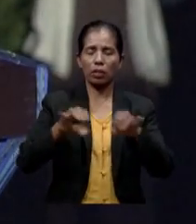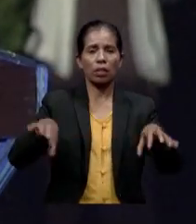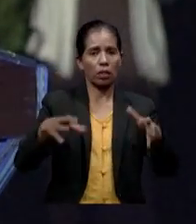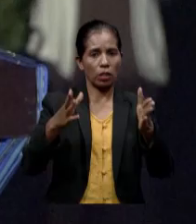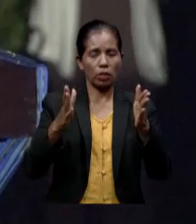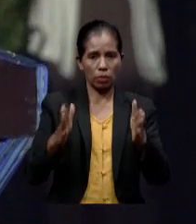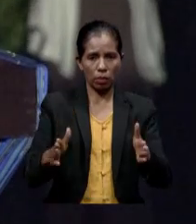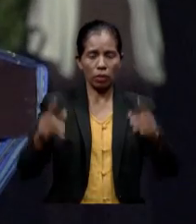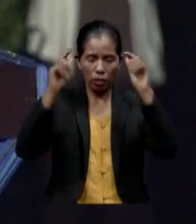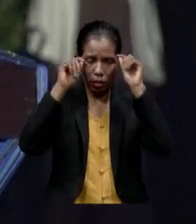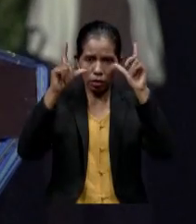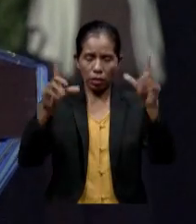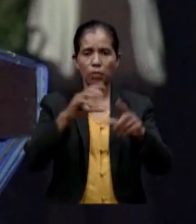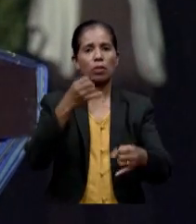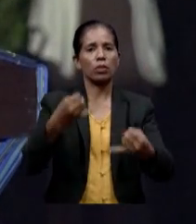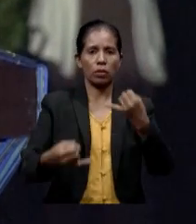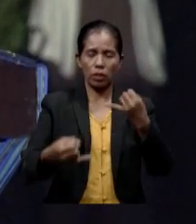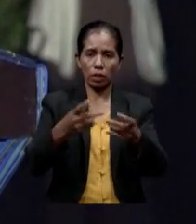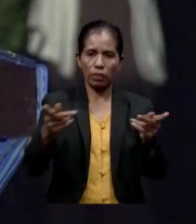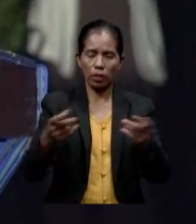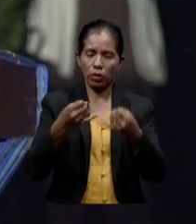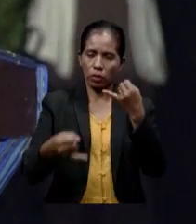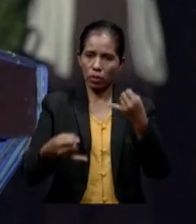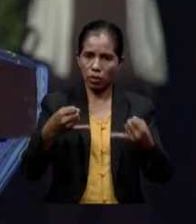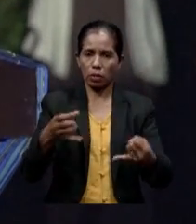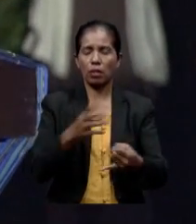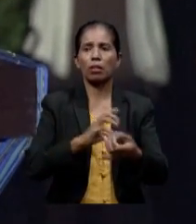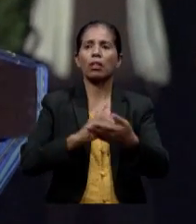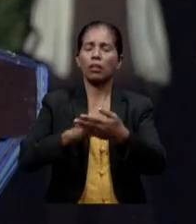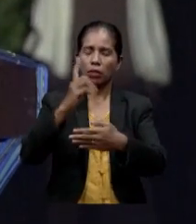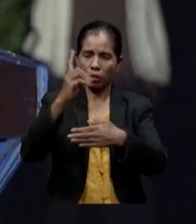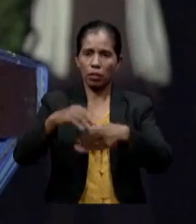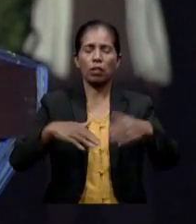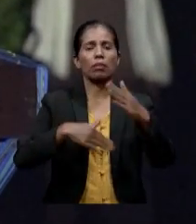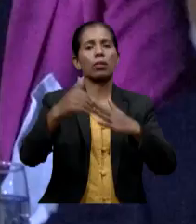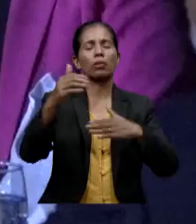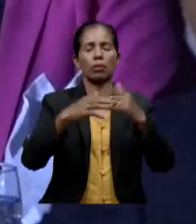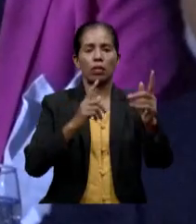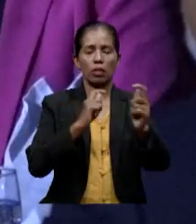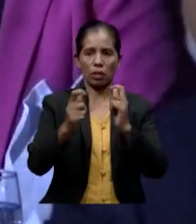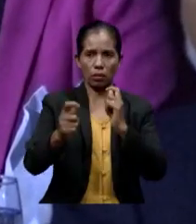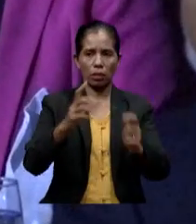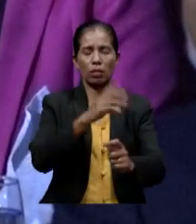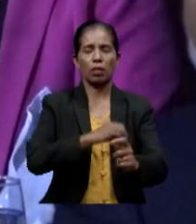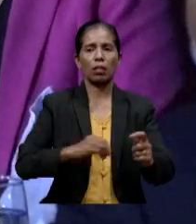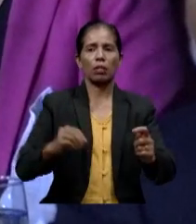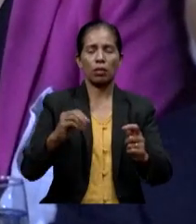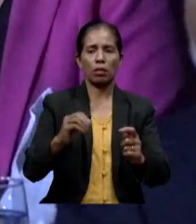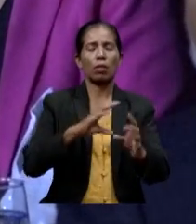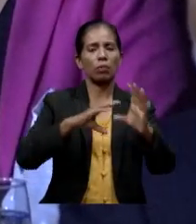timorenses na área da justiça, ou colaborar no desenvolvimento de infraestruturas de transporte, da construção e da